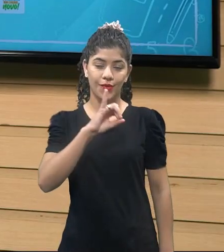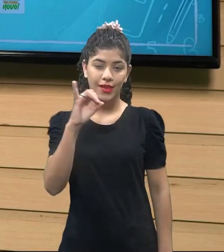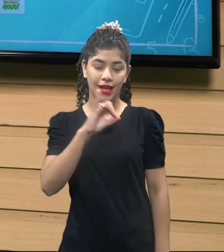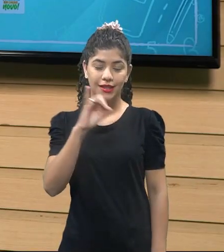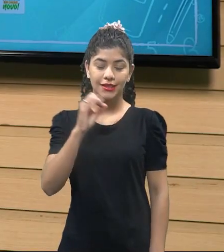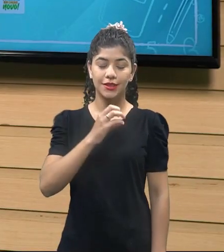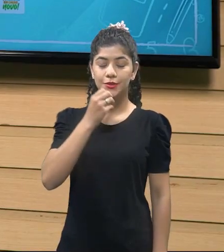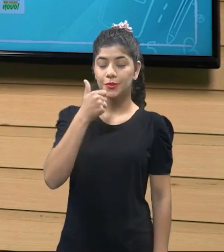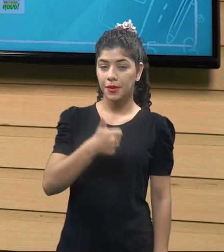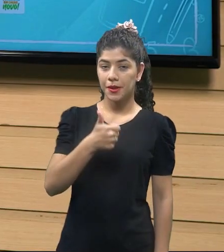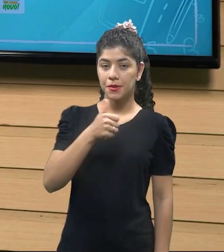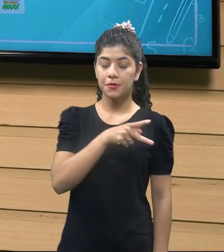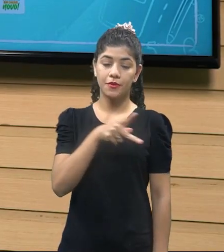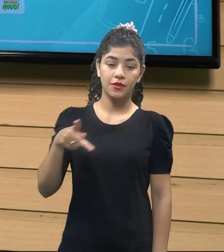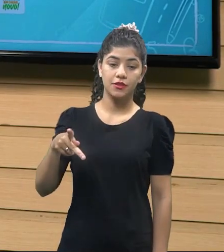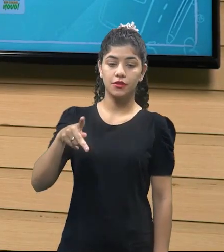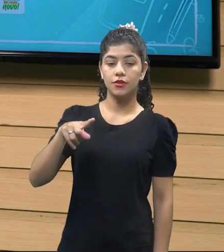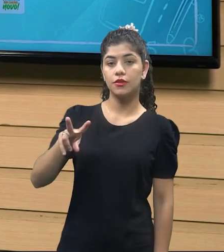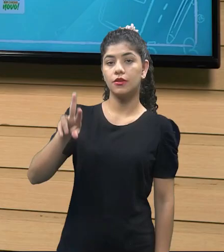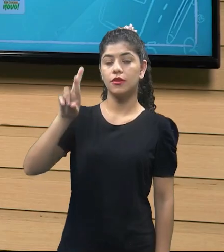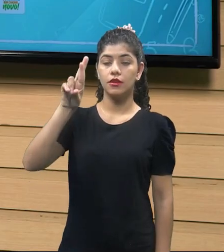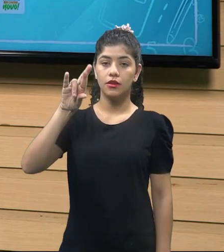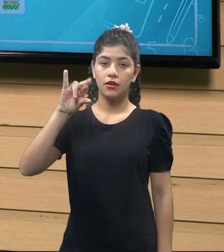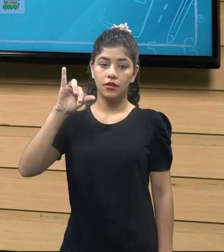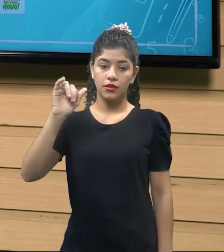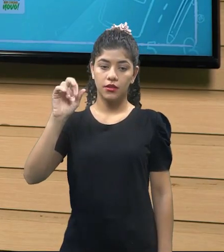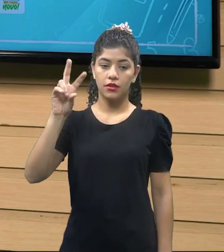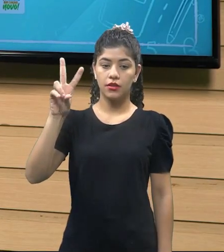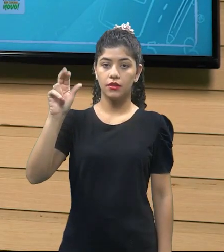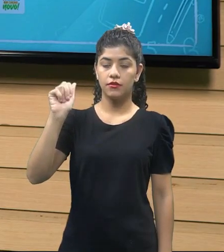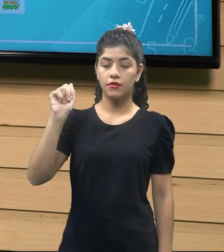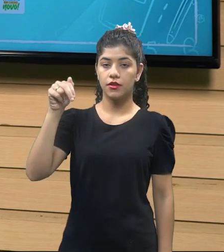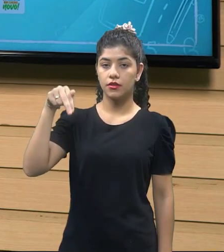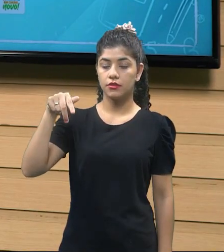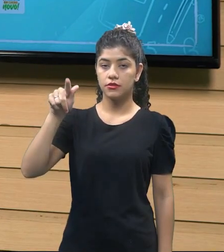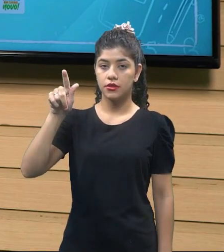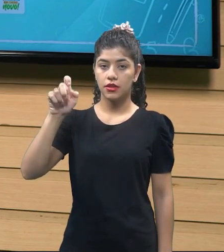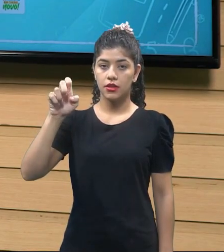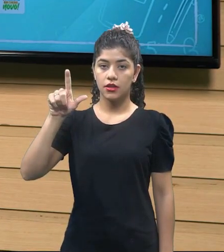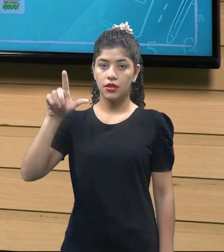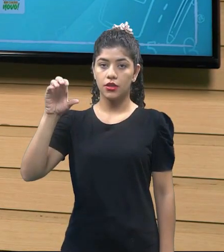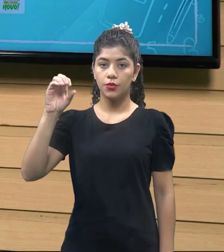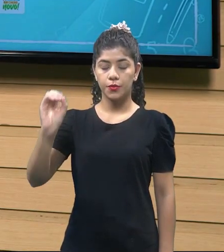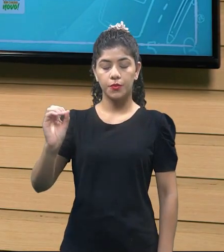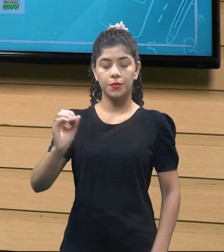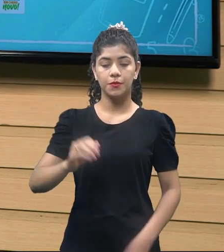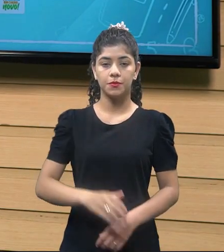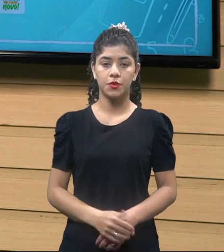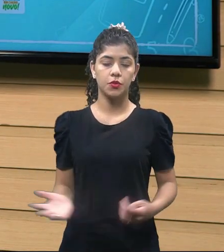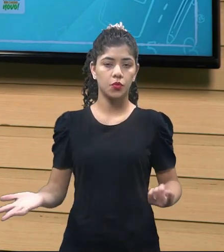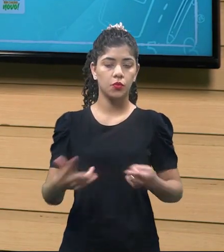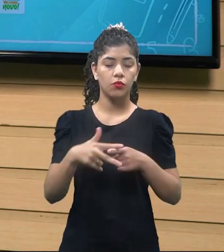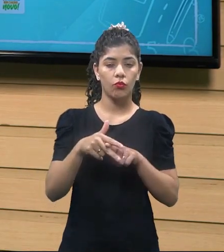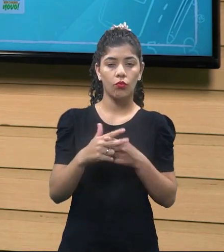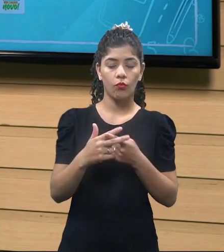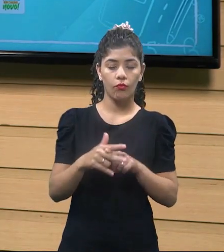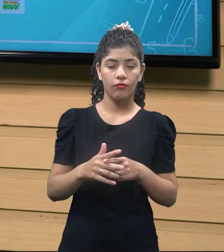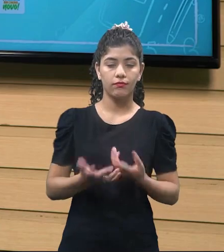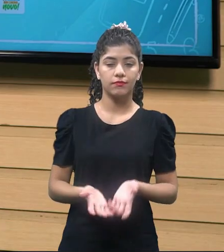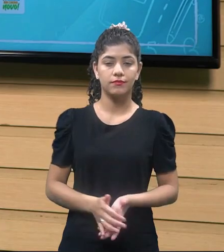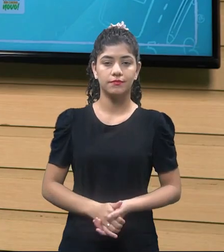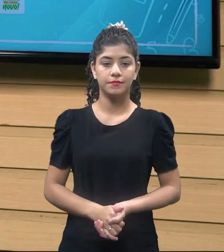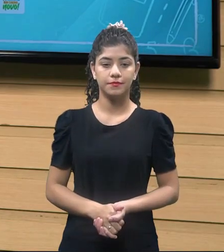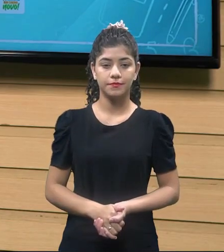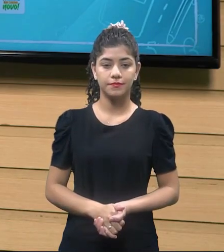Olá turma, eu sou o professor Rivangelo e esse é o nosso curso de Técnica em Eletrotécnica EJA EAD. A